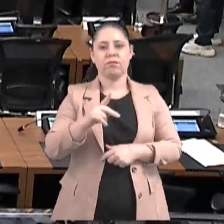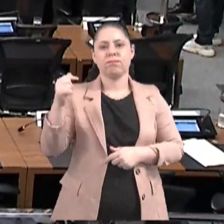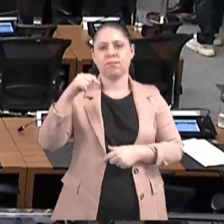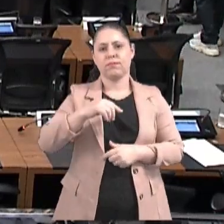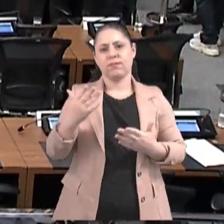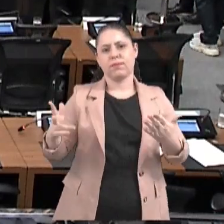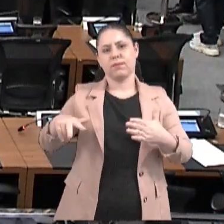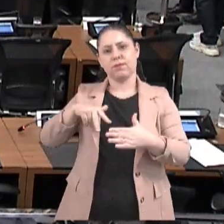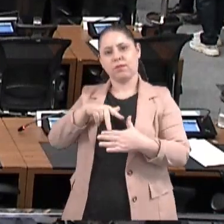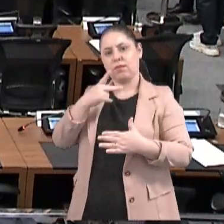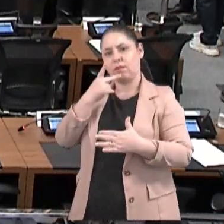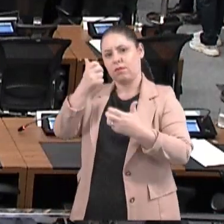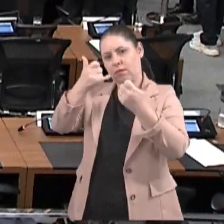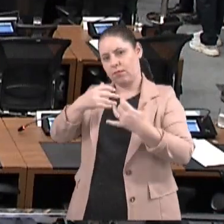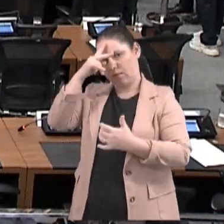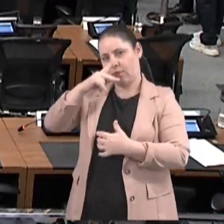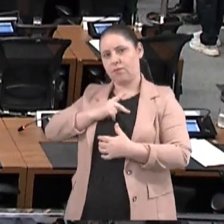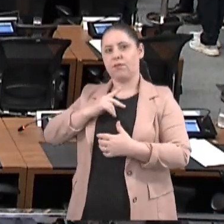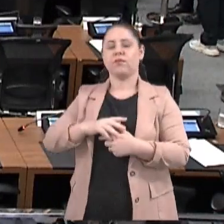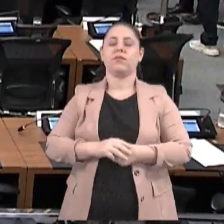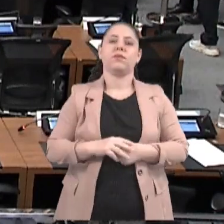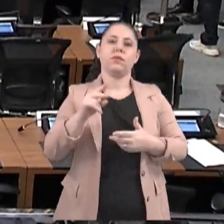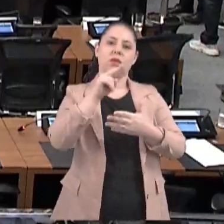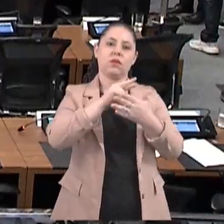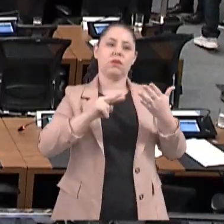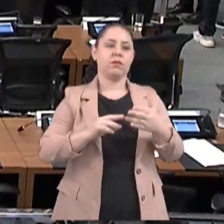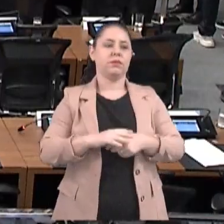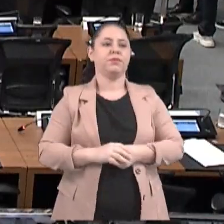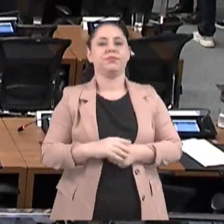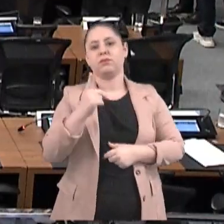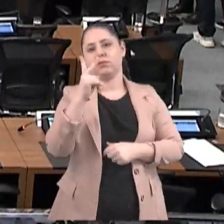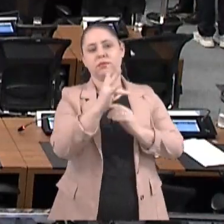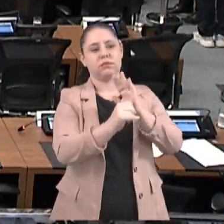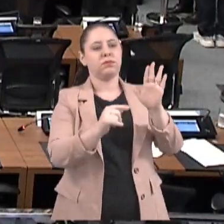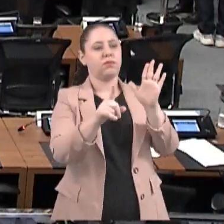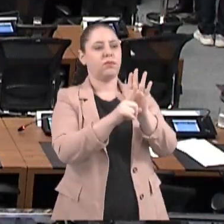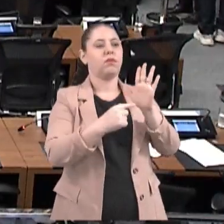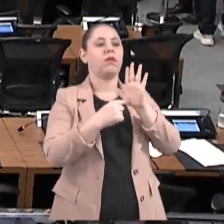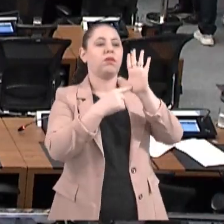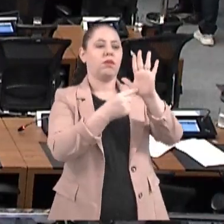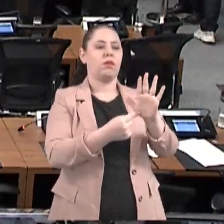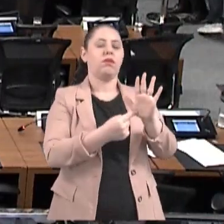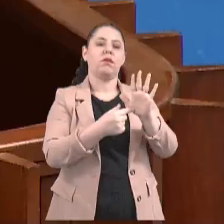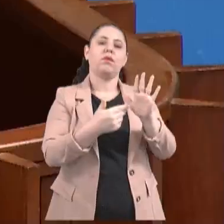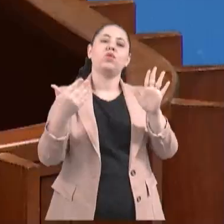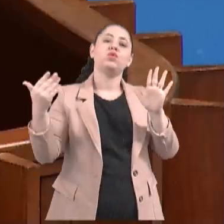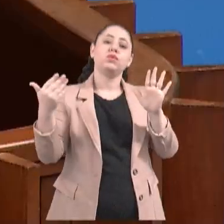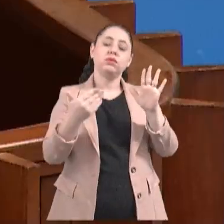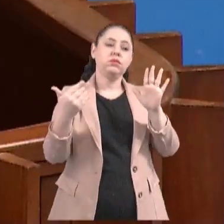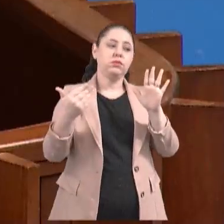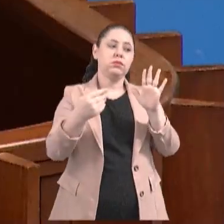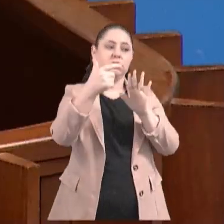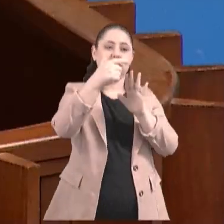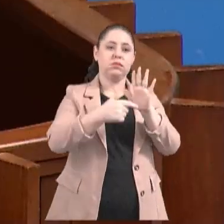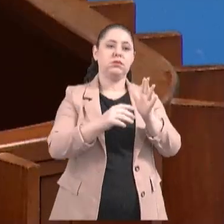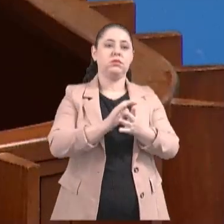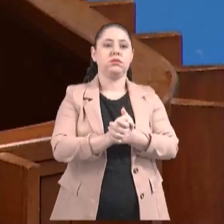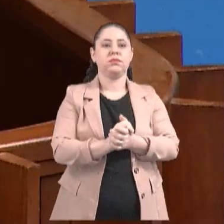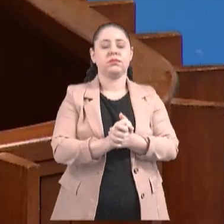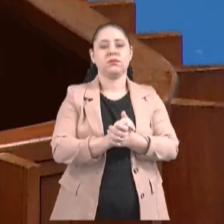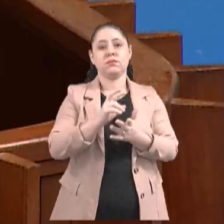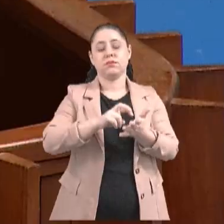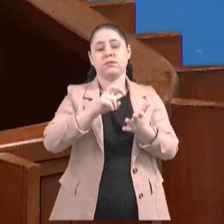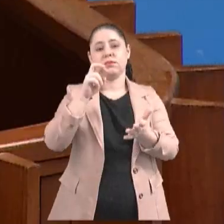Presidente, eu venho aqui fazer uso da tribuna para fazer leitura de um projeto de lei que apresentei hoje,